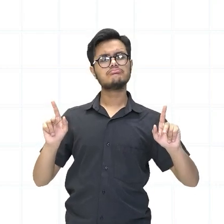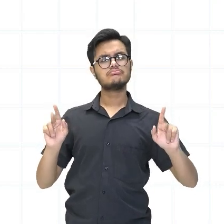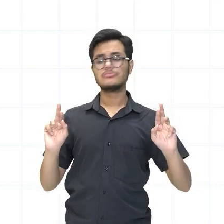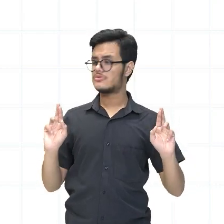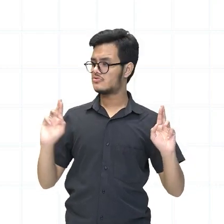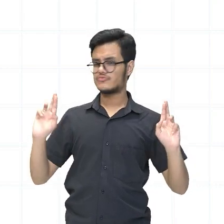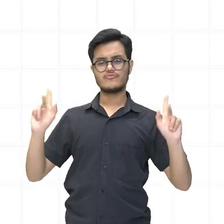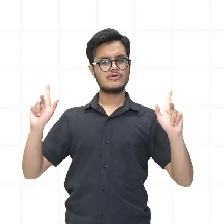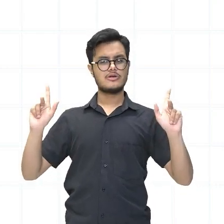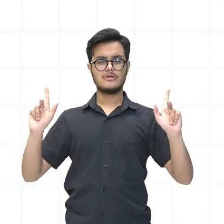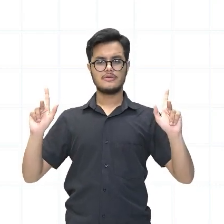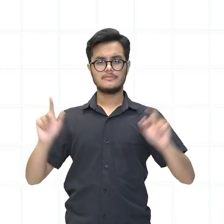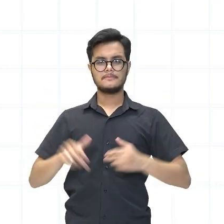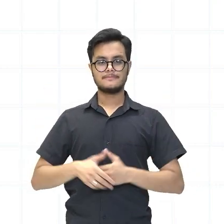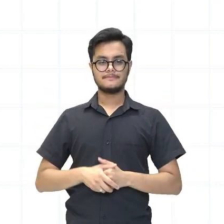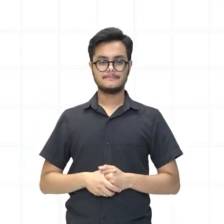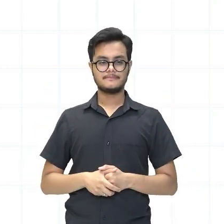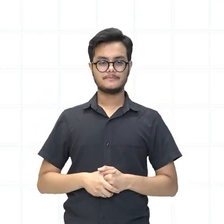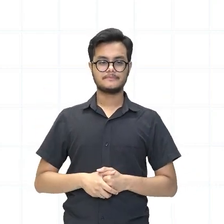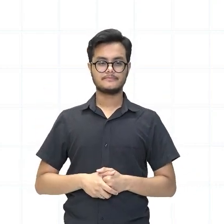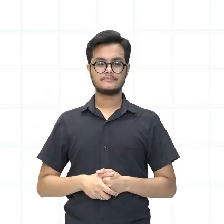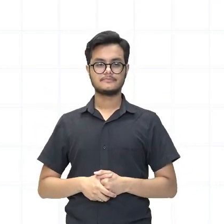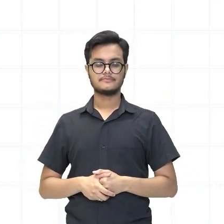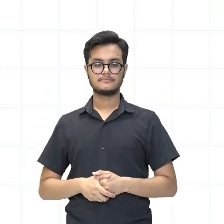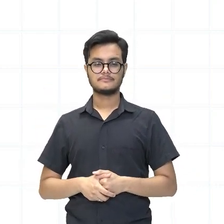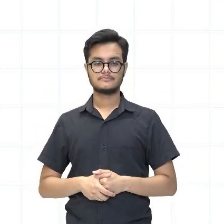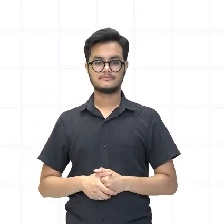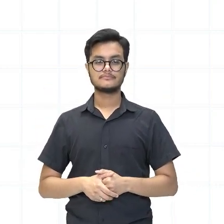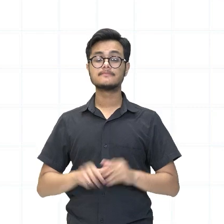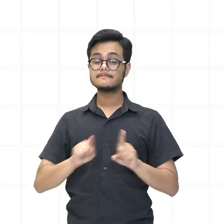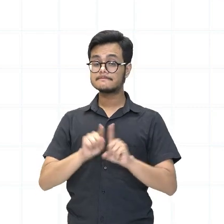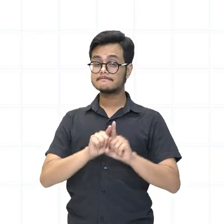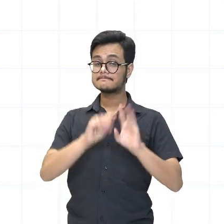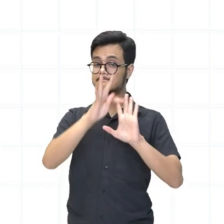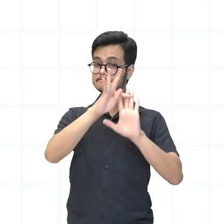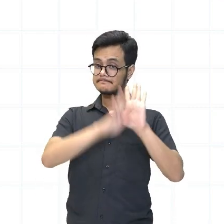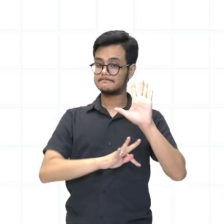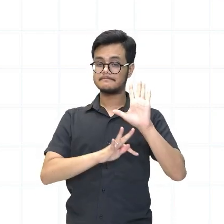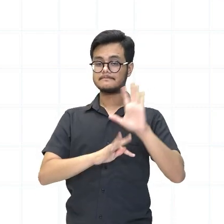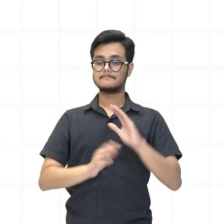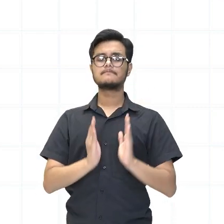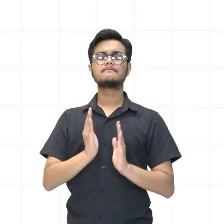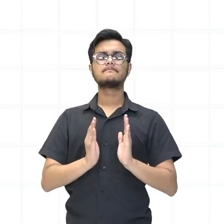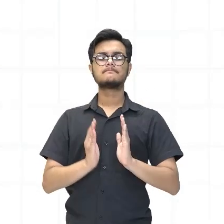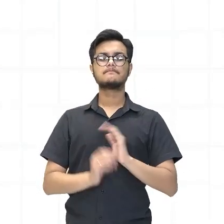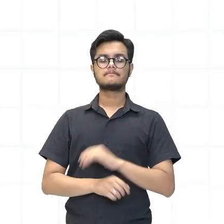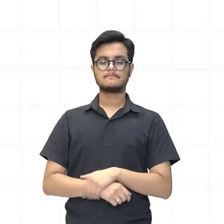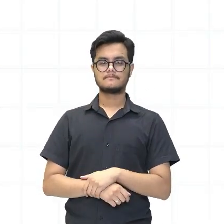já um pouquinho mais clara. Na sequência, no corpo do texto, vamos lá?